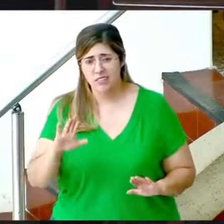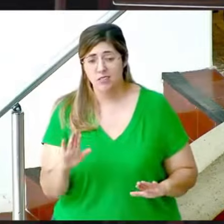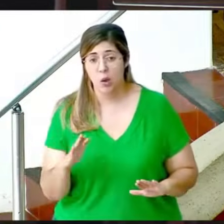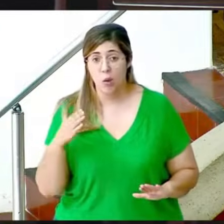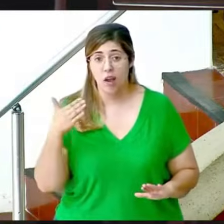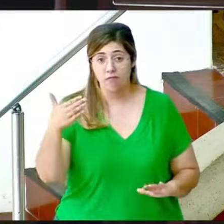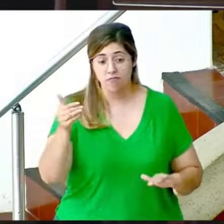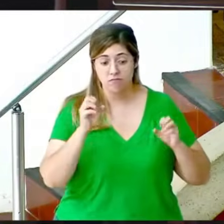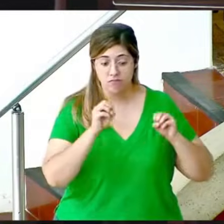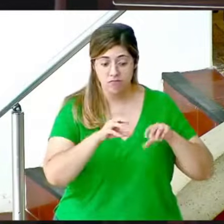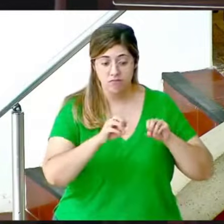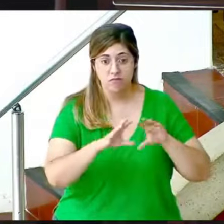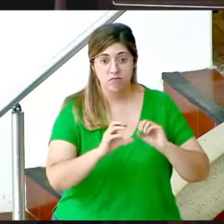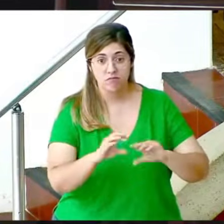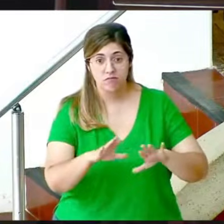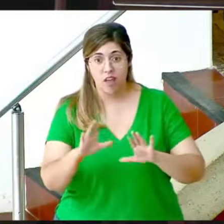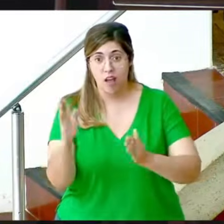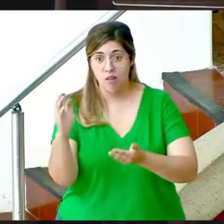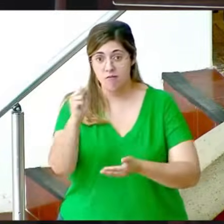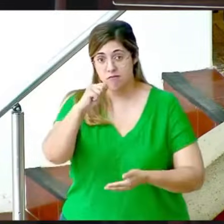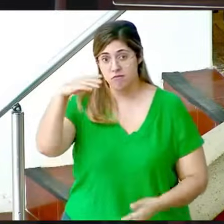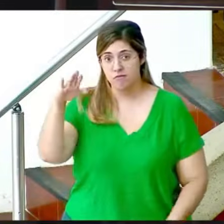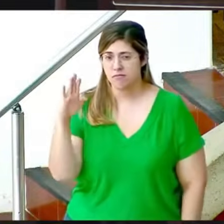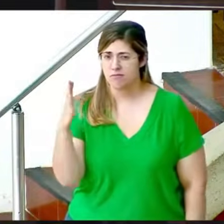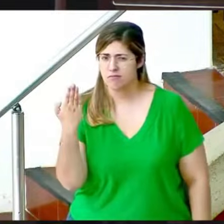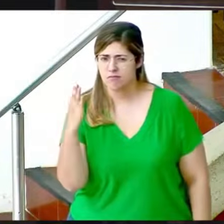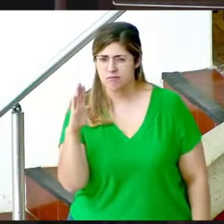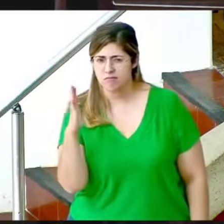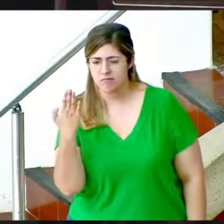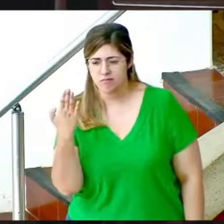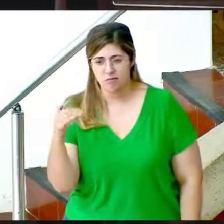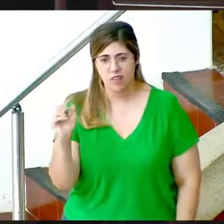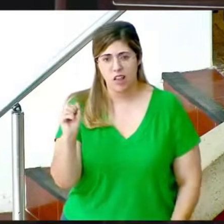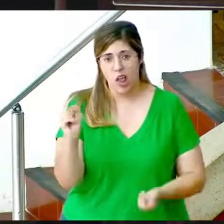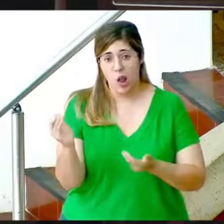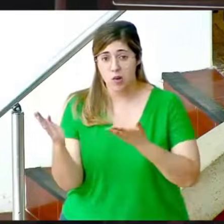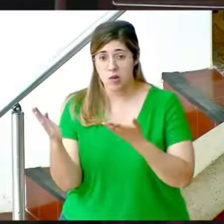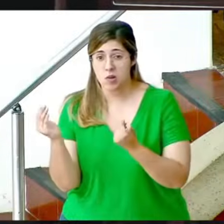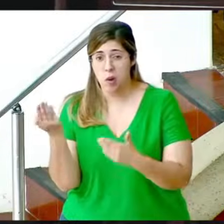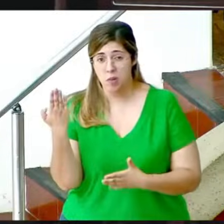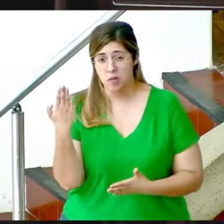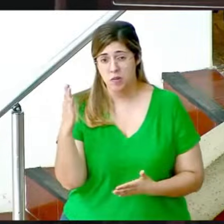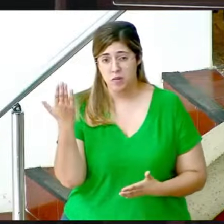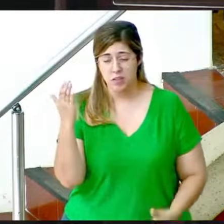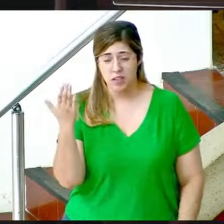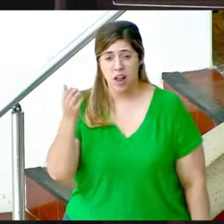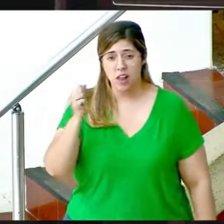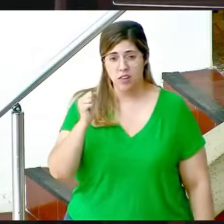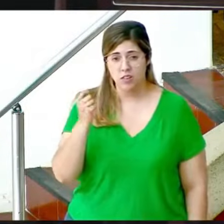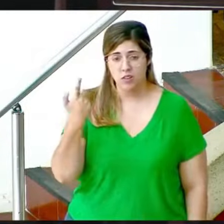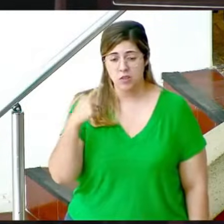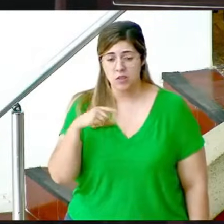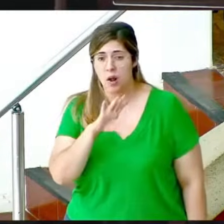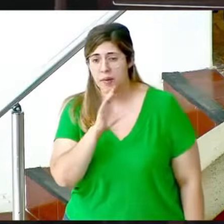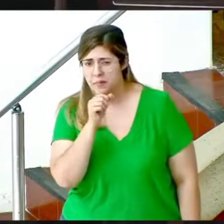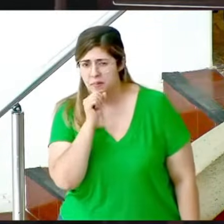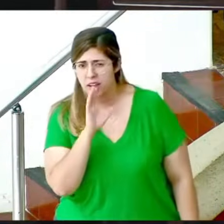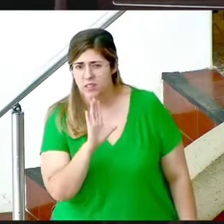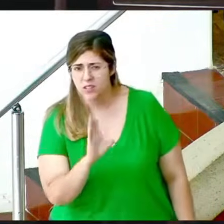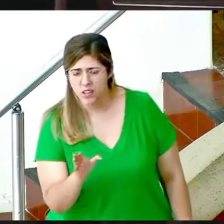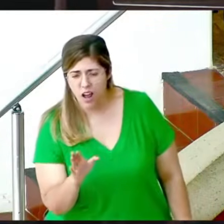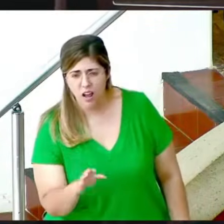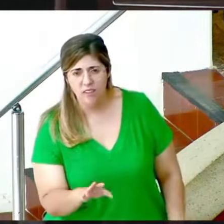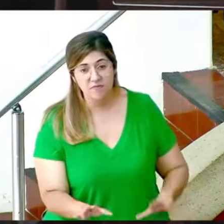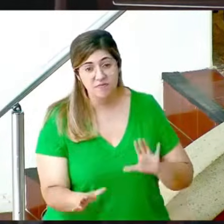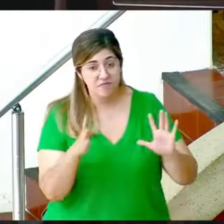e para não ser um jovem falso, e para não ser um adulto artista, ator, aquele que representa ser aquilo que